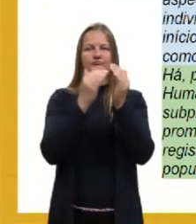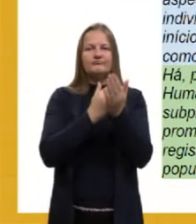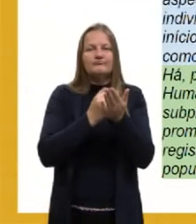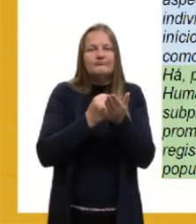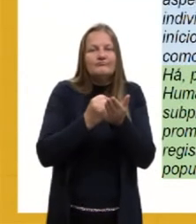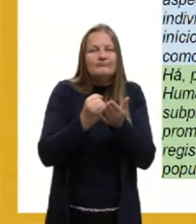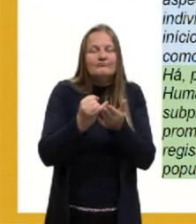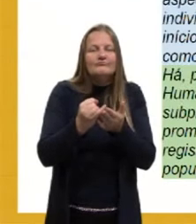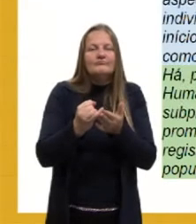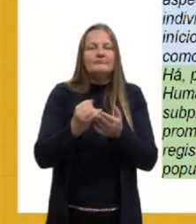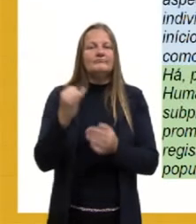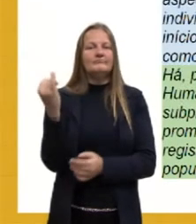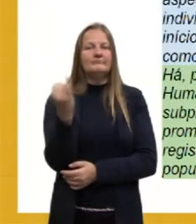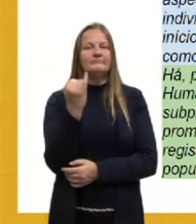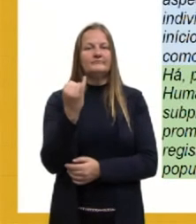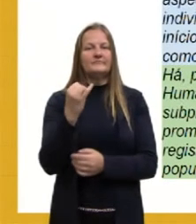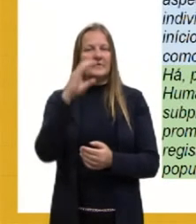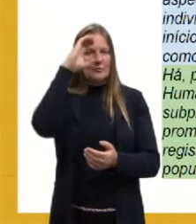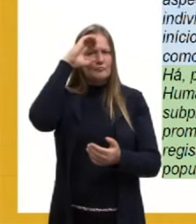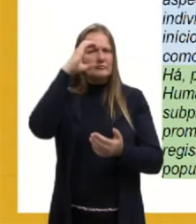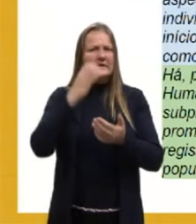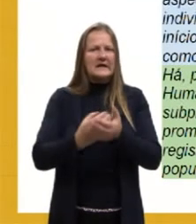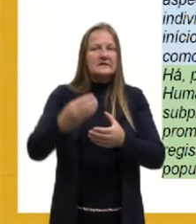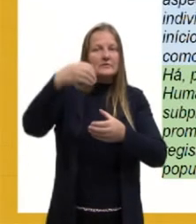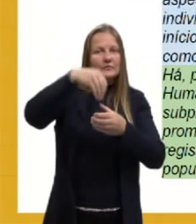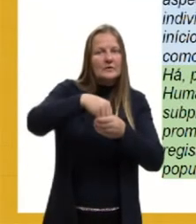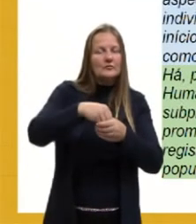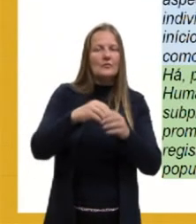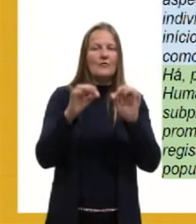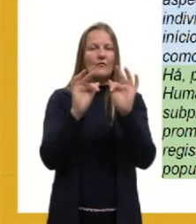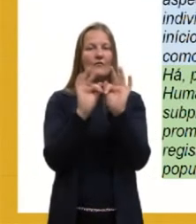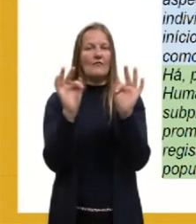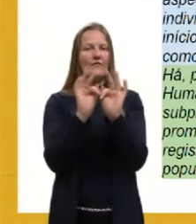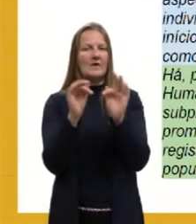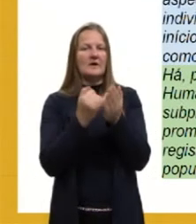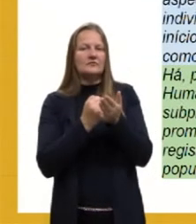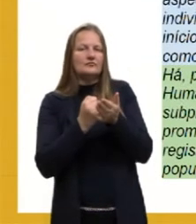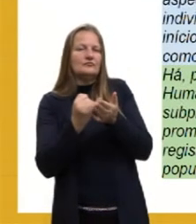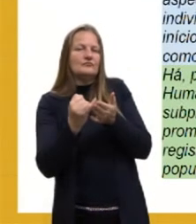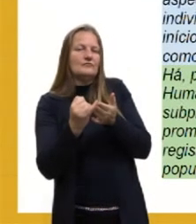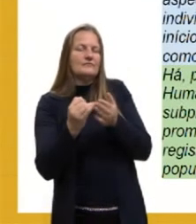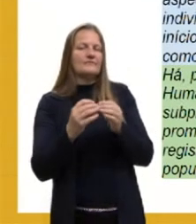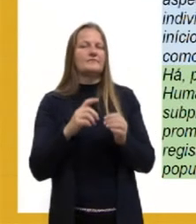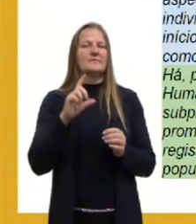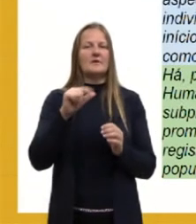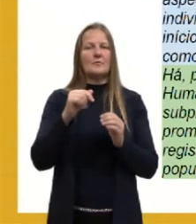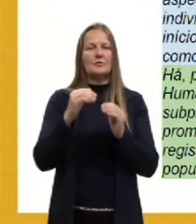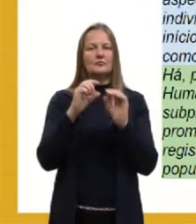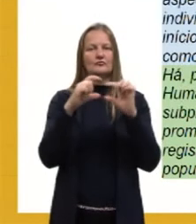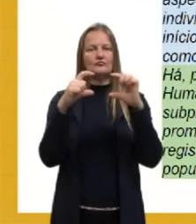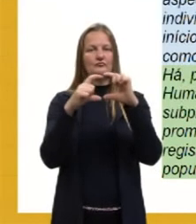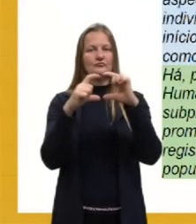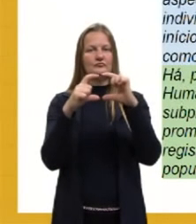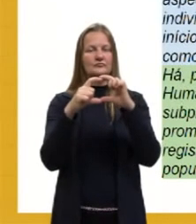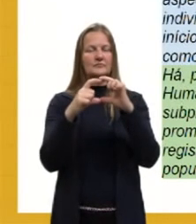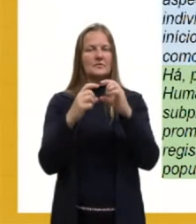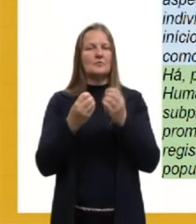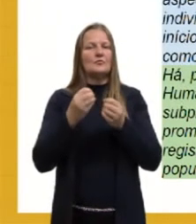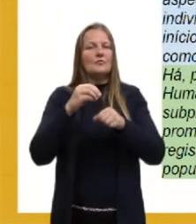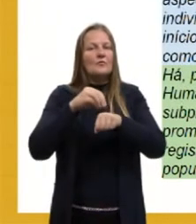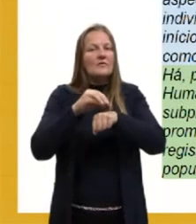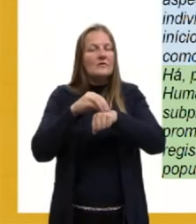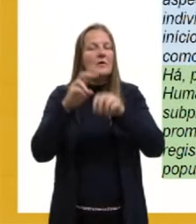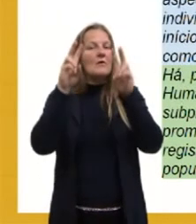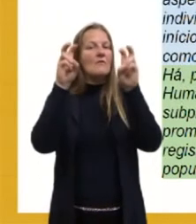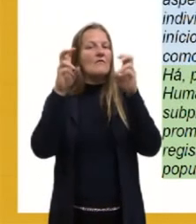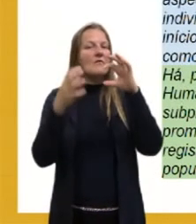ela tem uma tese ela tem uma frase introdutória e ela tem um período em que sugere